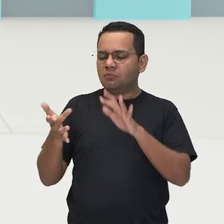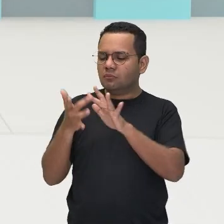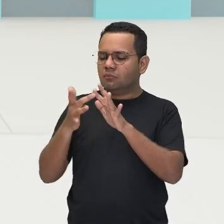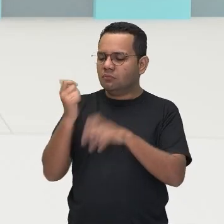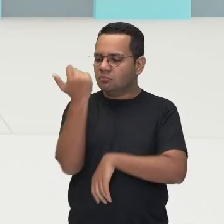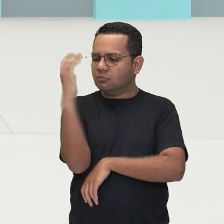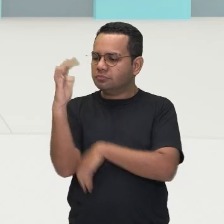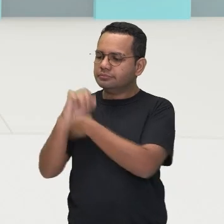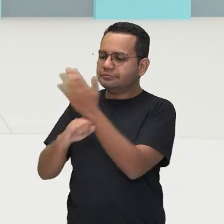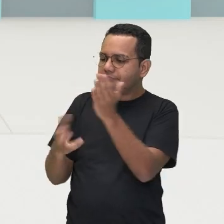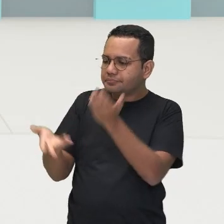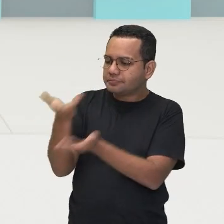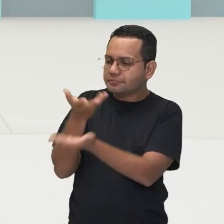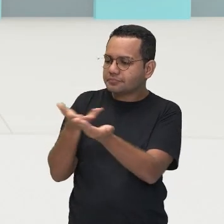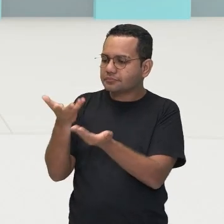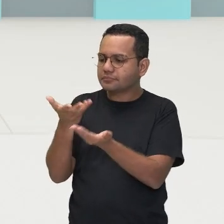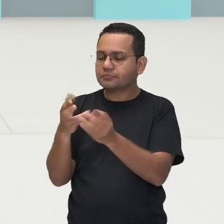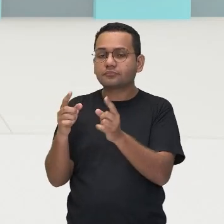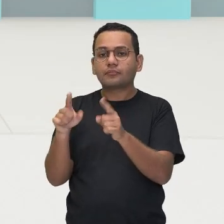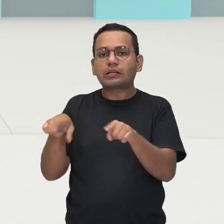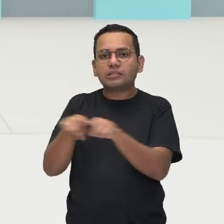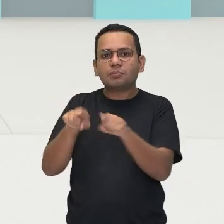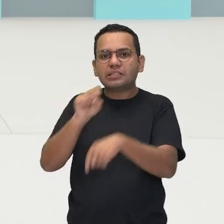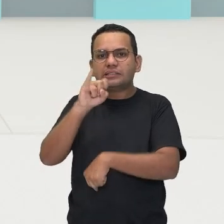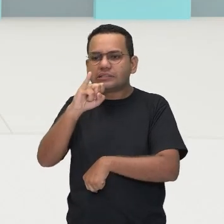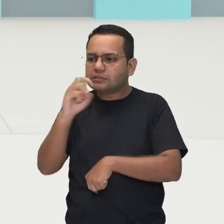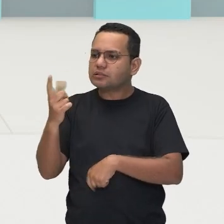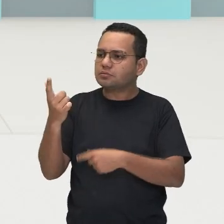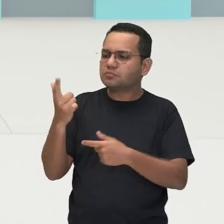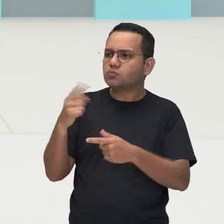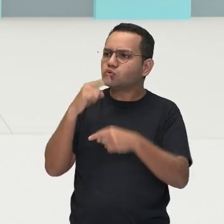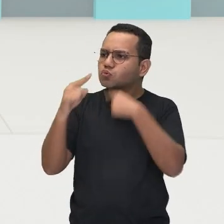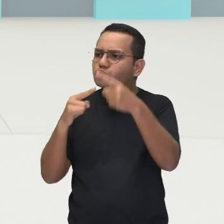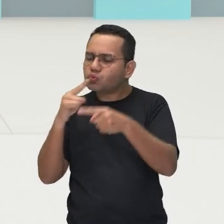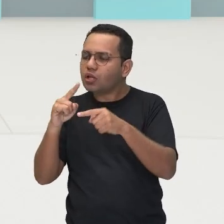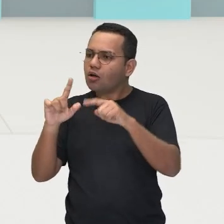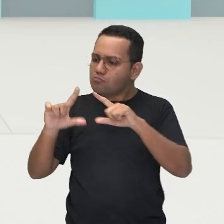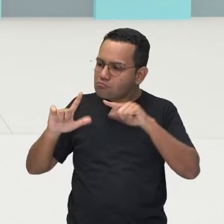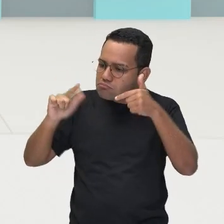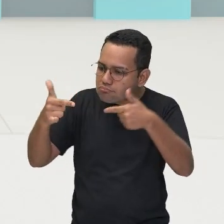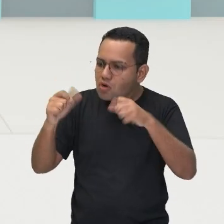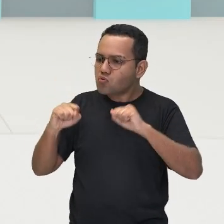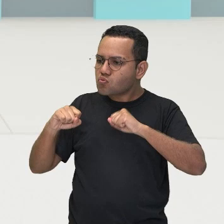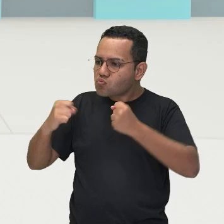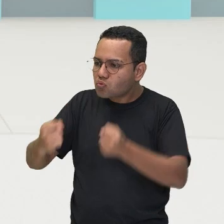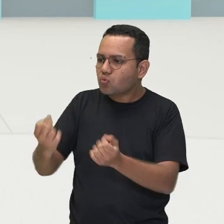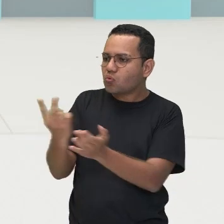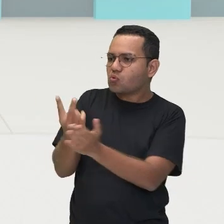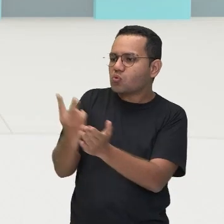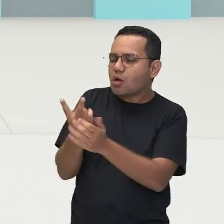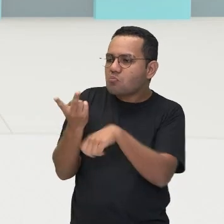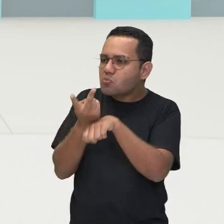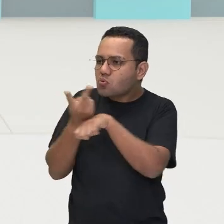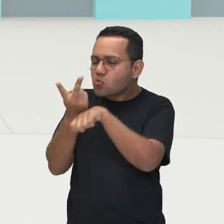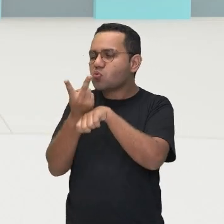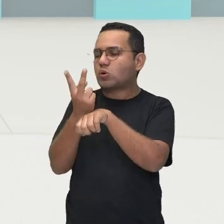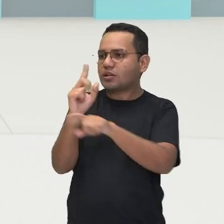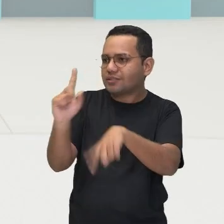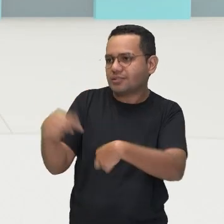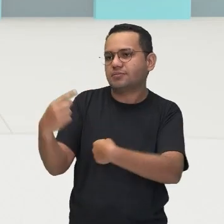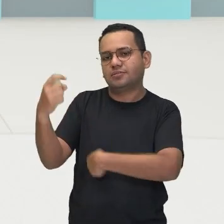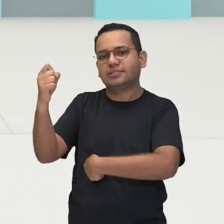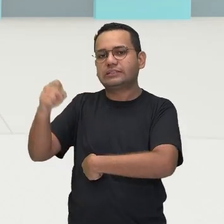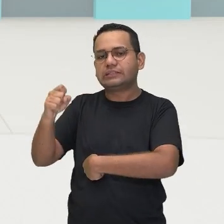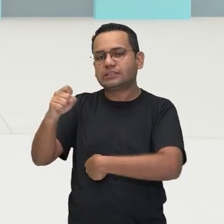incentivo a desbravar o desconhecido o estímulo né a autoconfiança a eh possibilidade também de